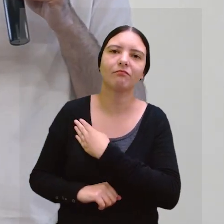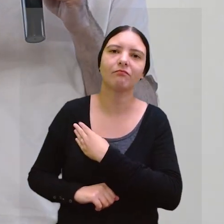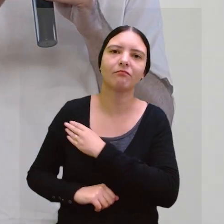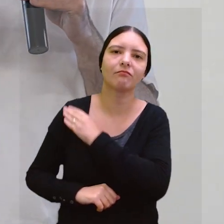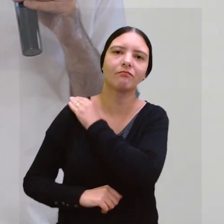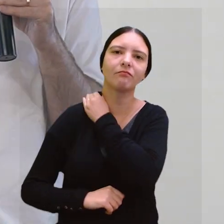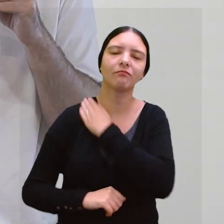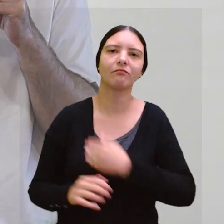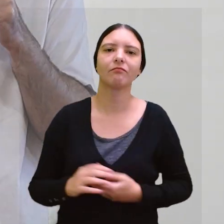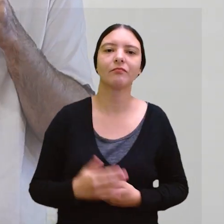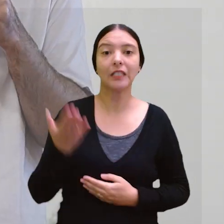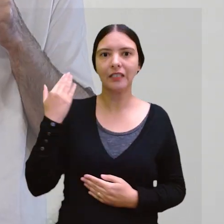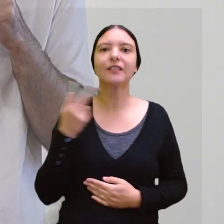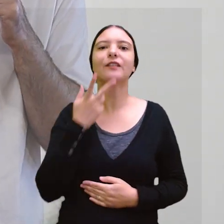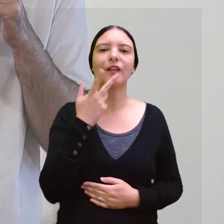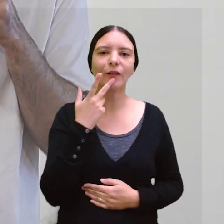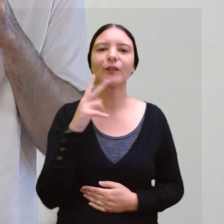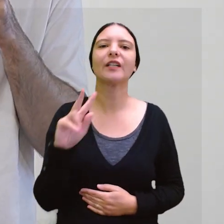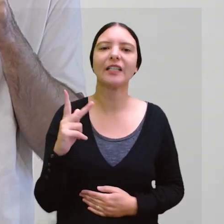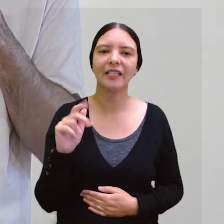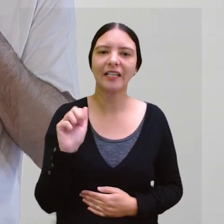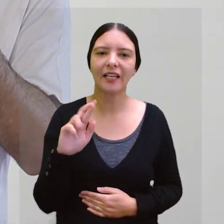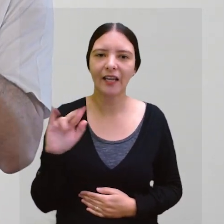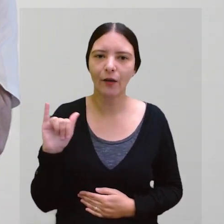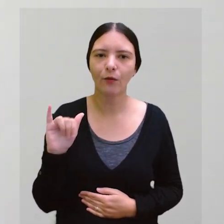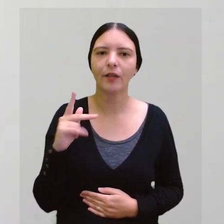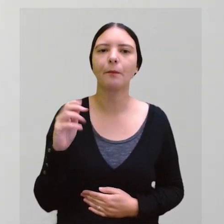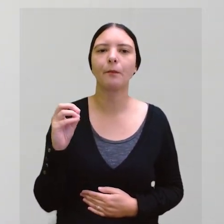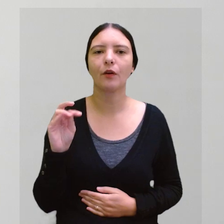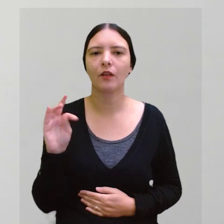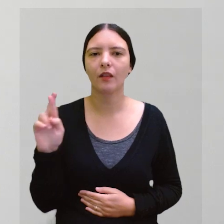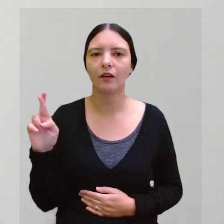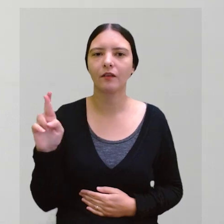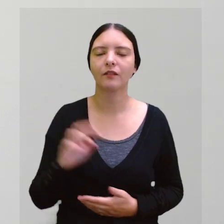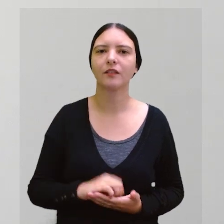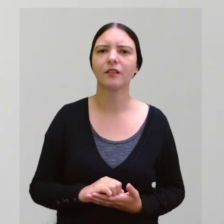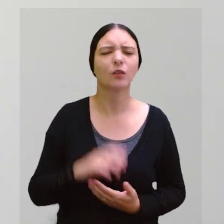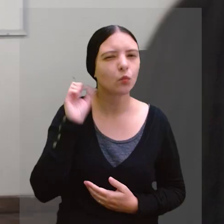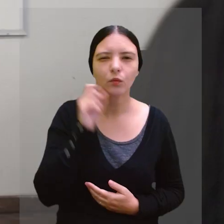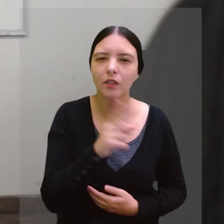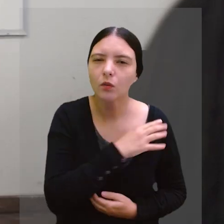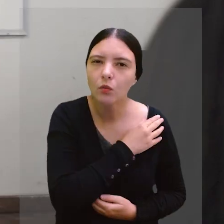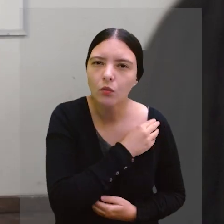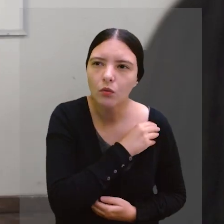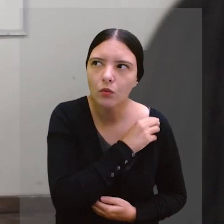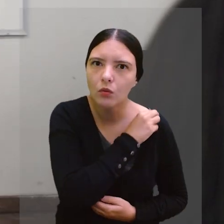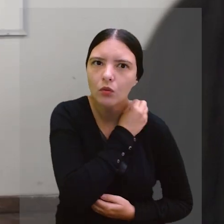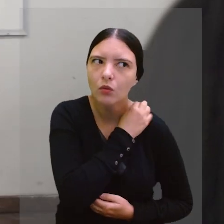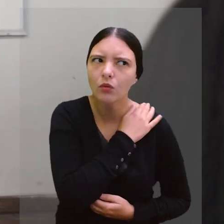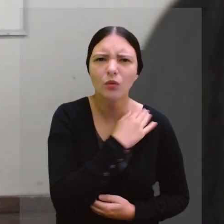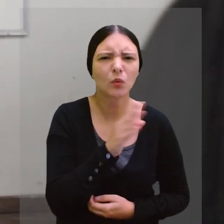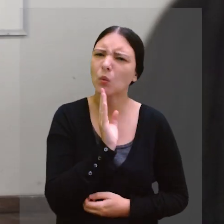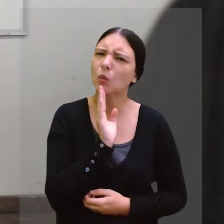A colega tinha falado do Harry Potter, né? Que Crônica de Nárnia. Oi? Não ouvi.